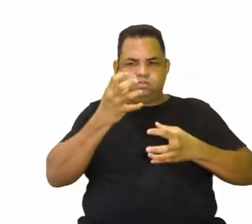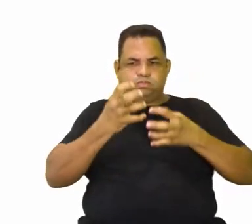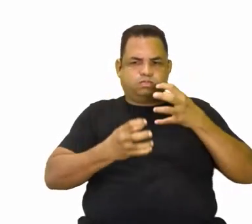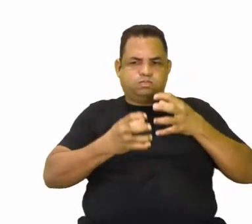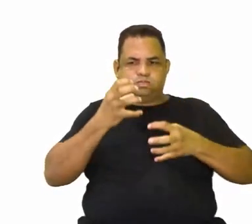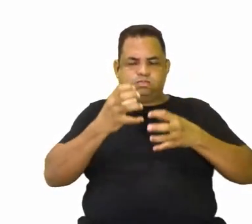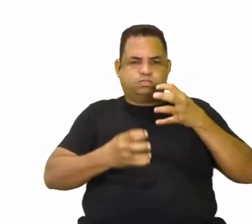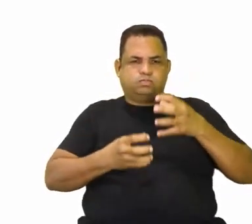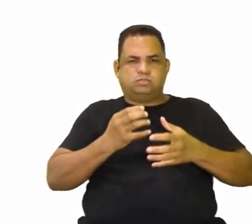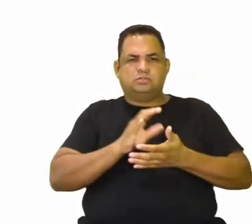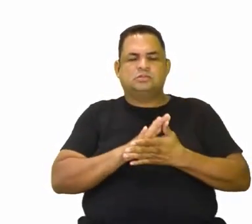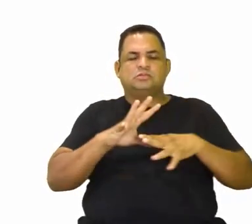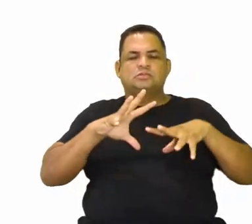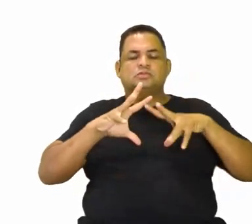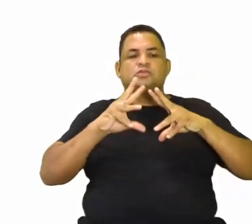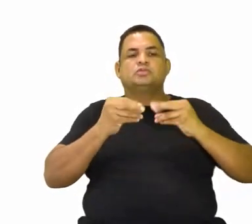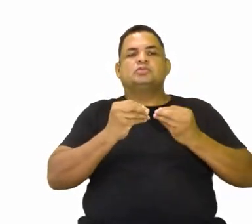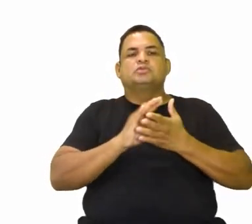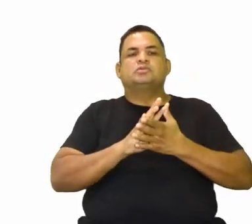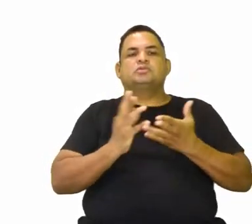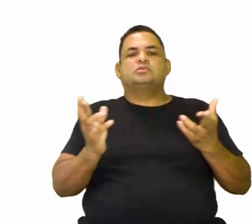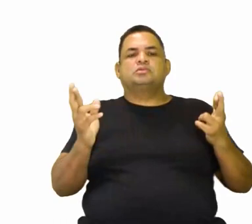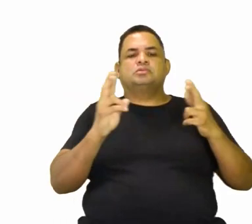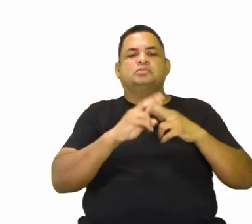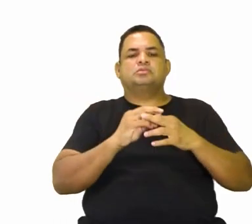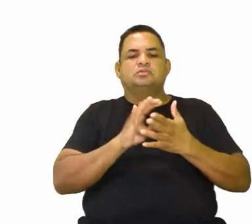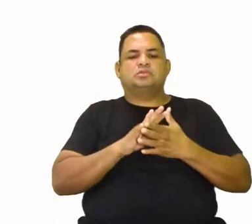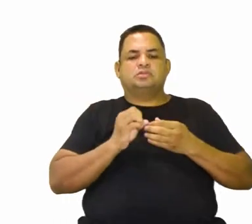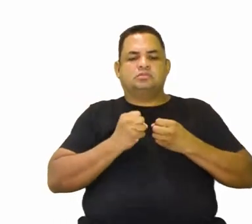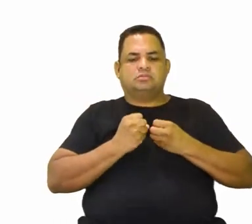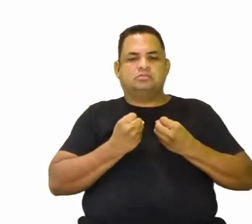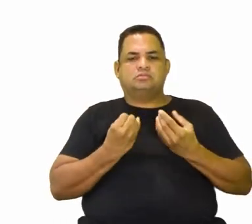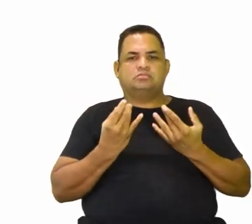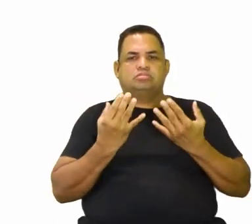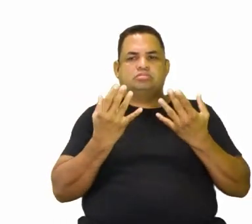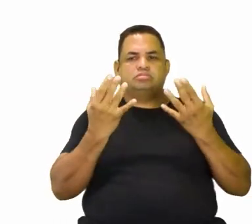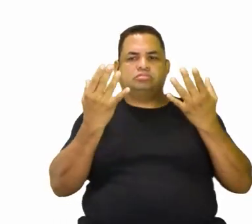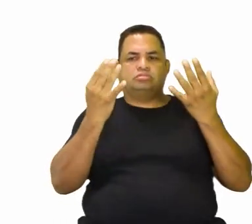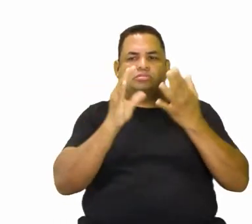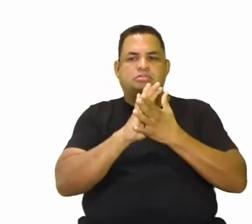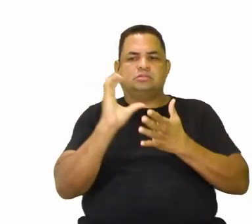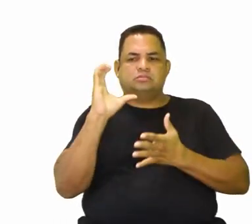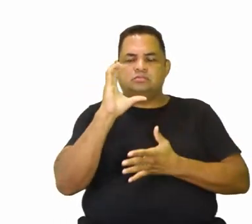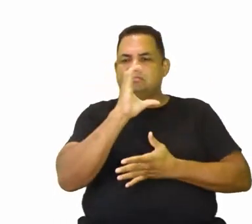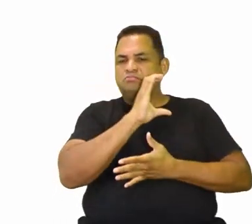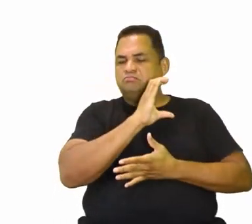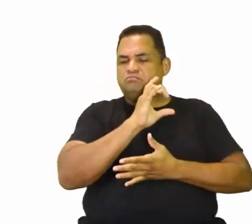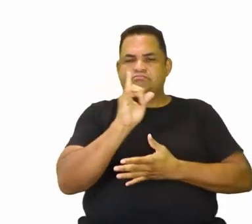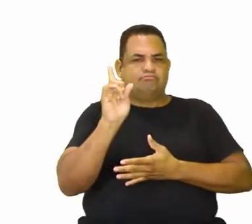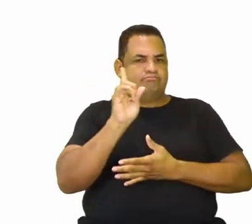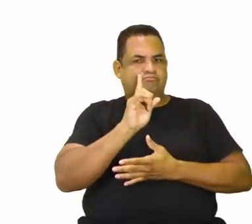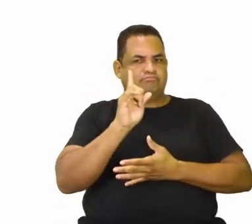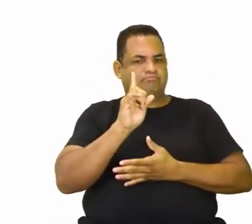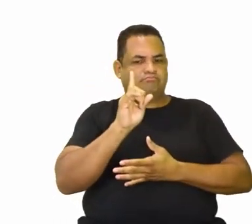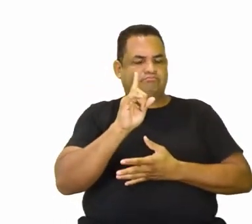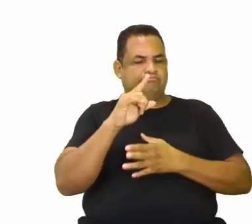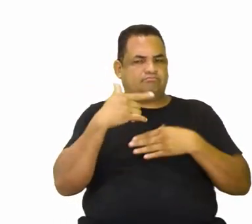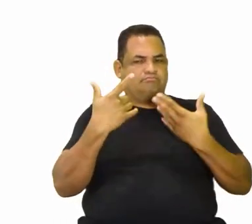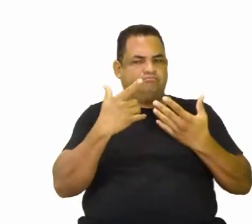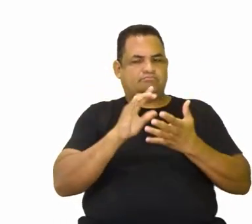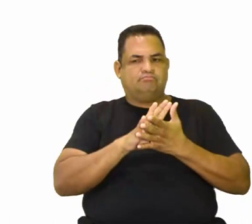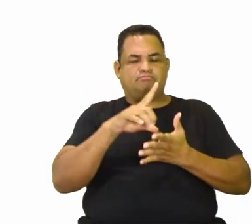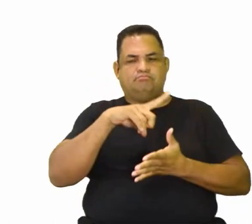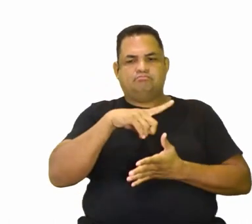reação química vai liberar calor? Olha aí, professora Sabrina, nem todas, é verdade.